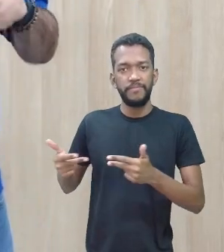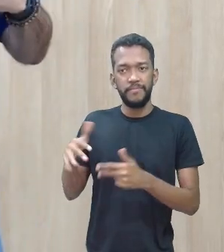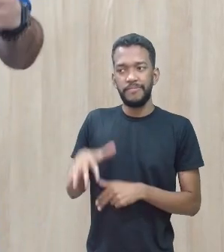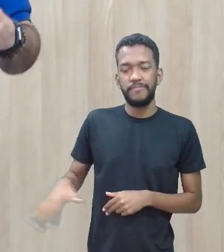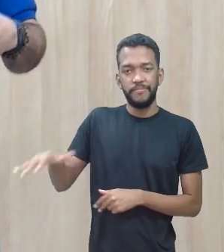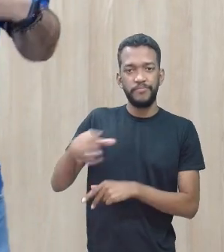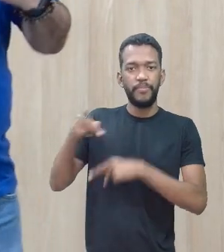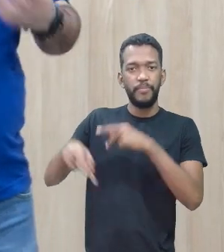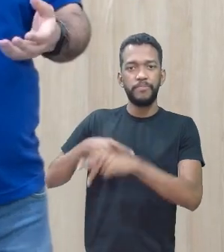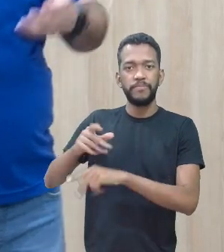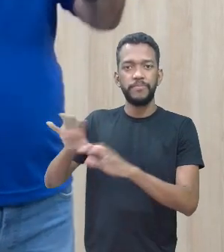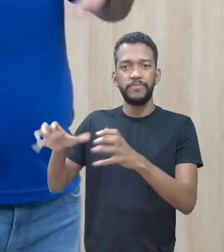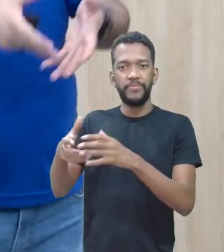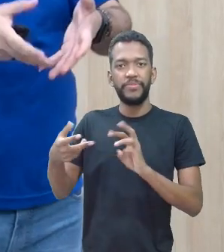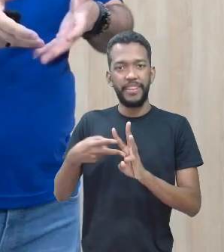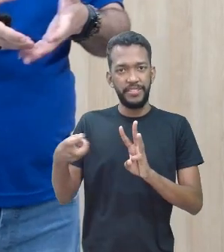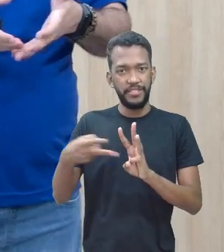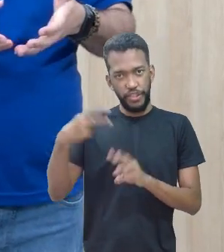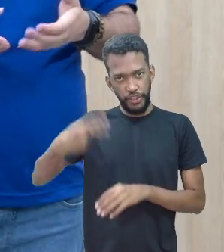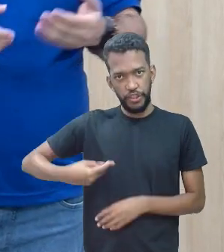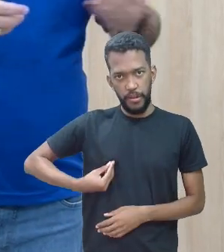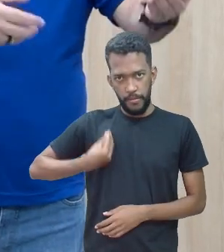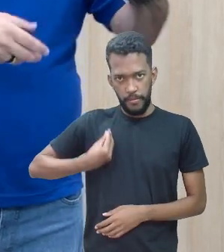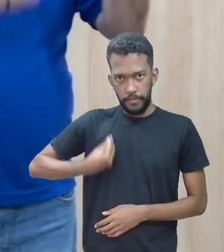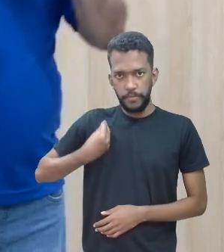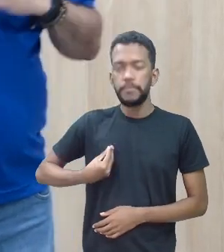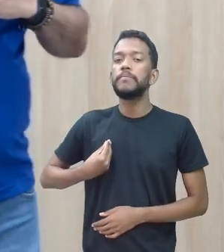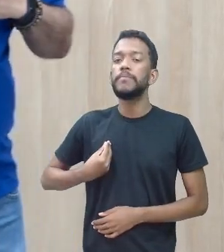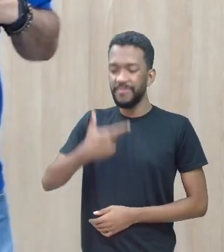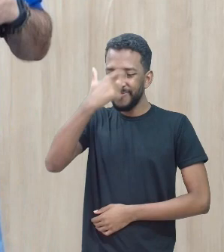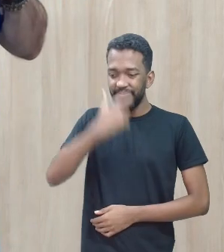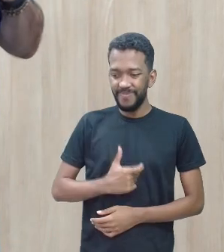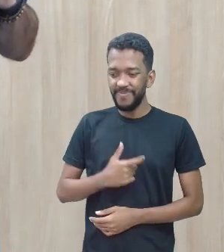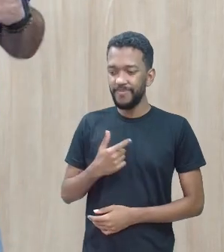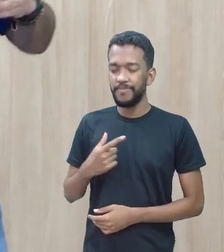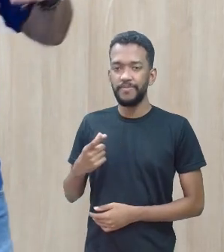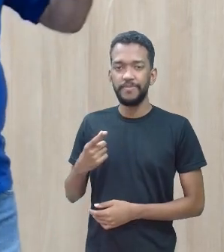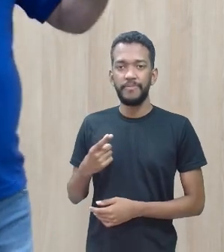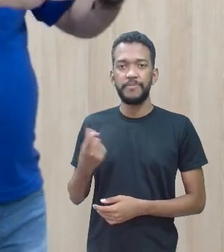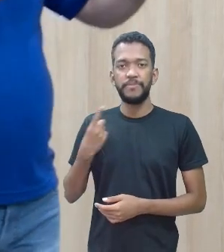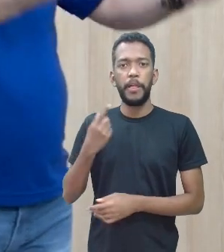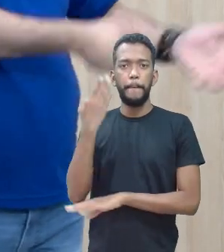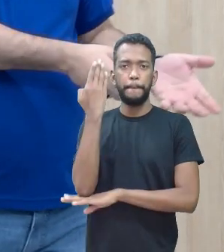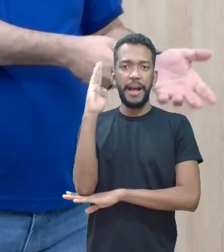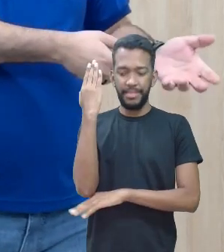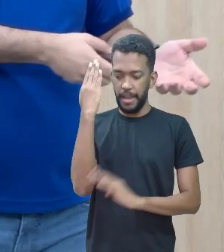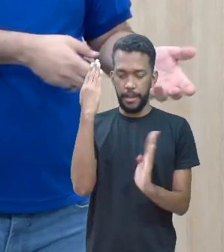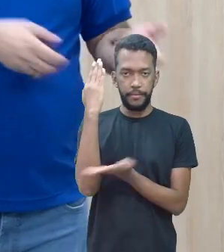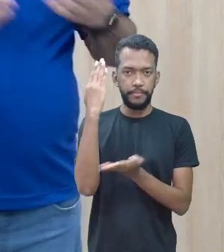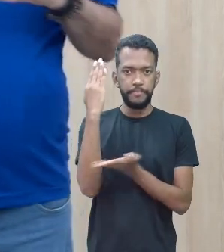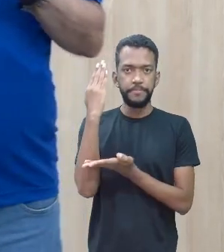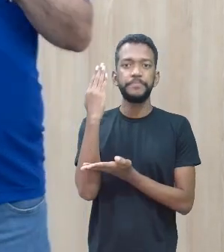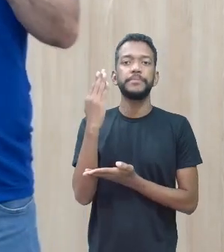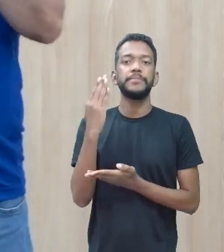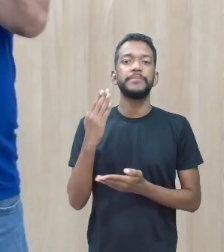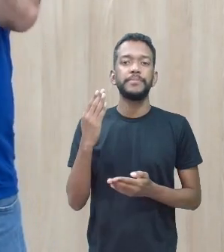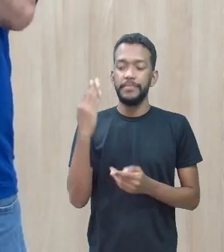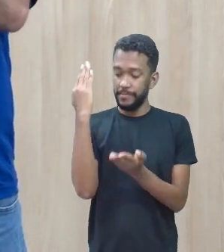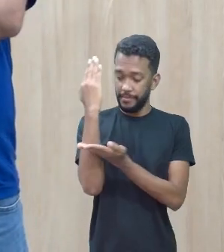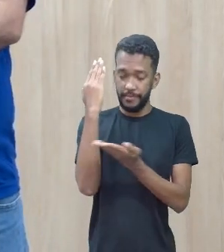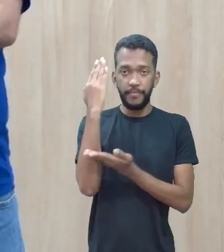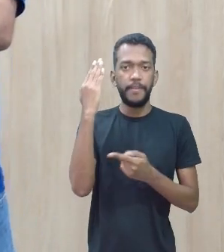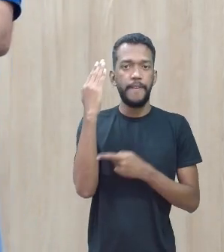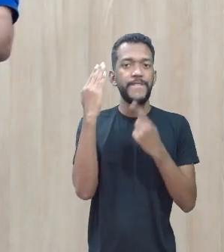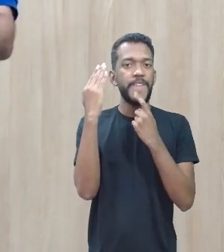esses povos, né, indígenas que aqui habitavam, em troca de madeira de pau-brasil.